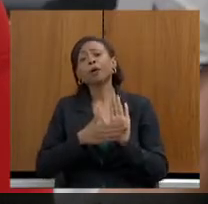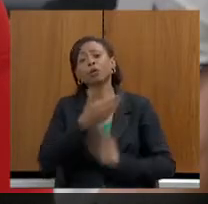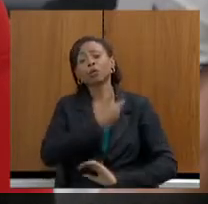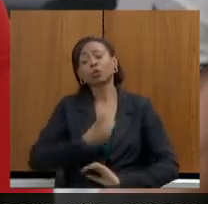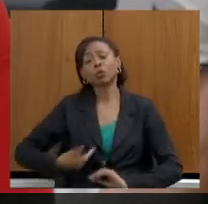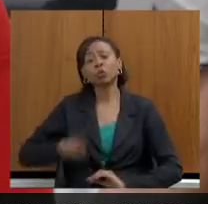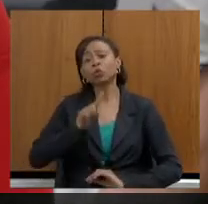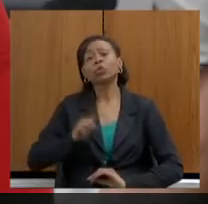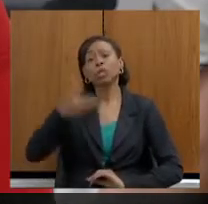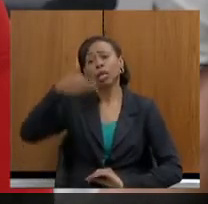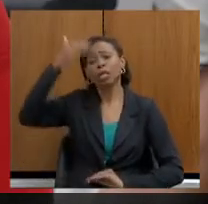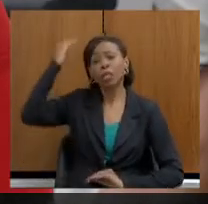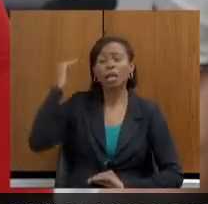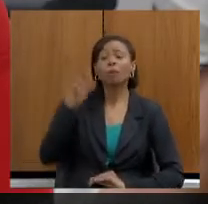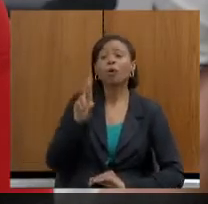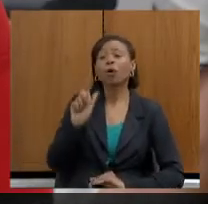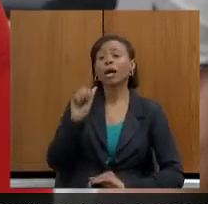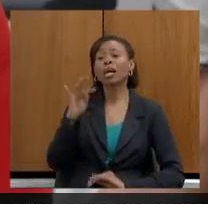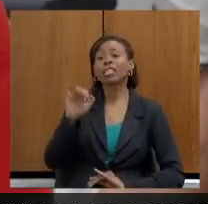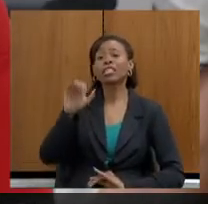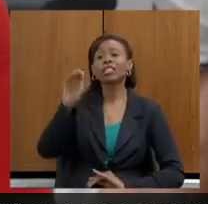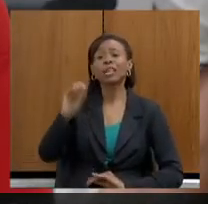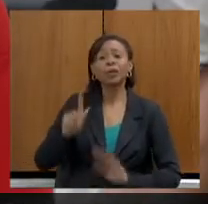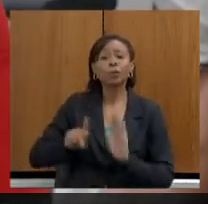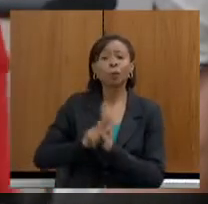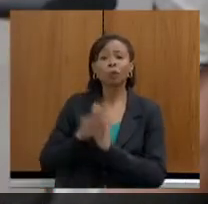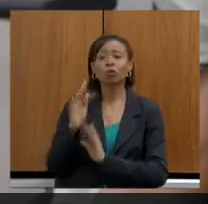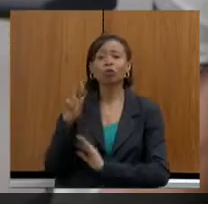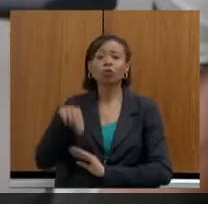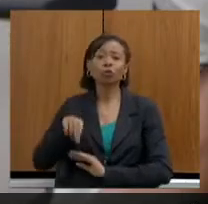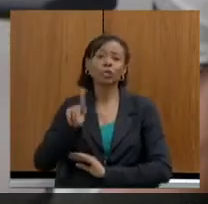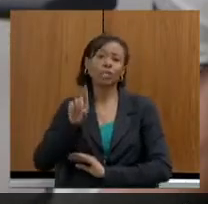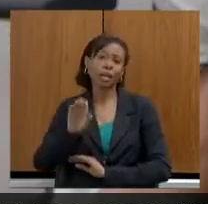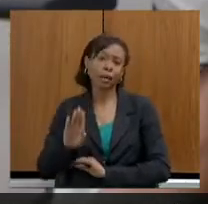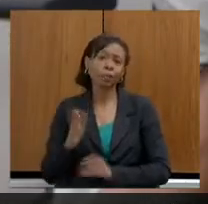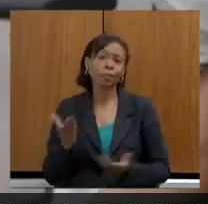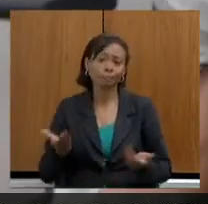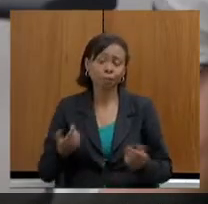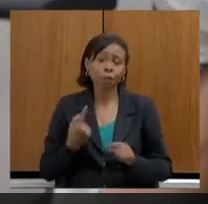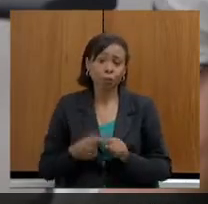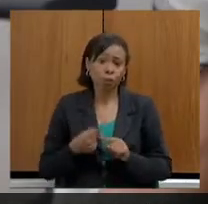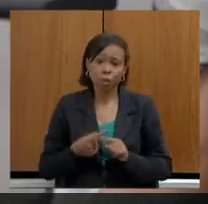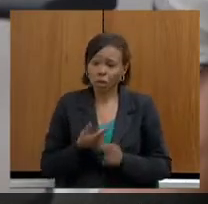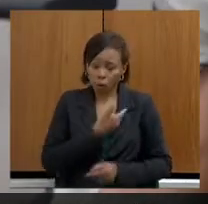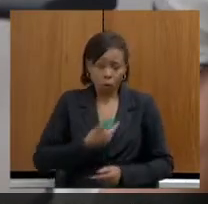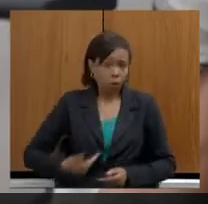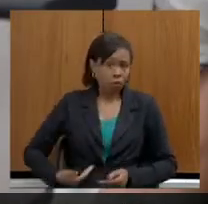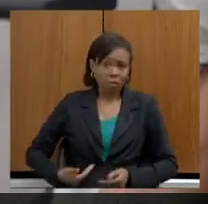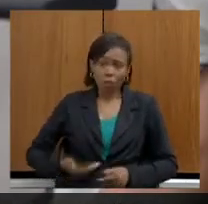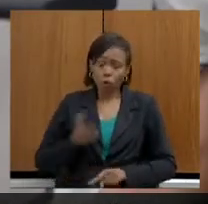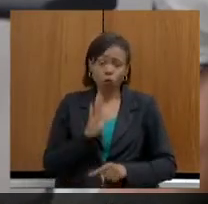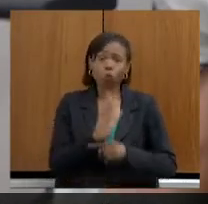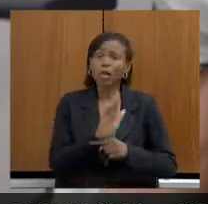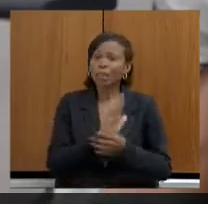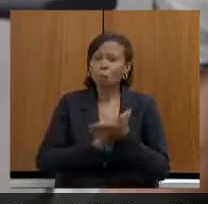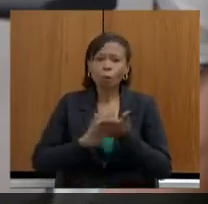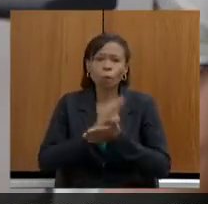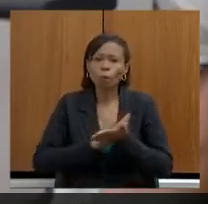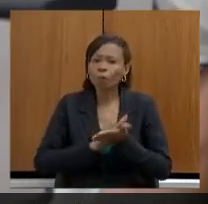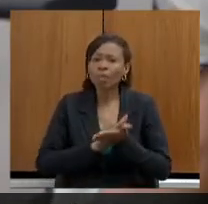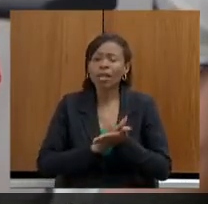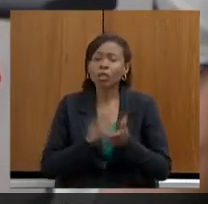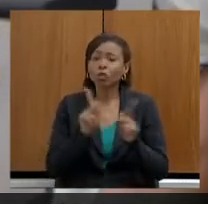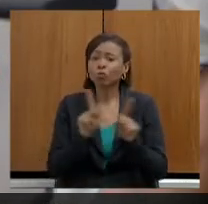governo Zema para o rateio dos recursos do fundeb que o governo não contribuiu com nada vos